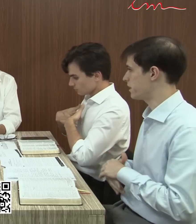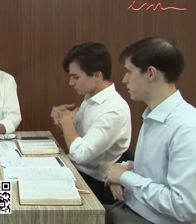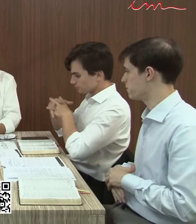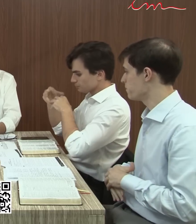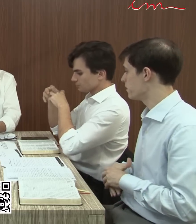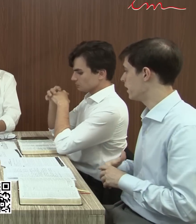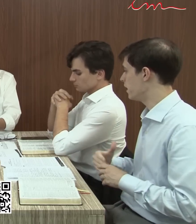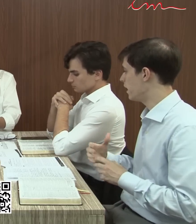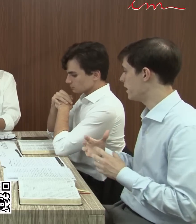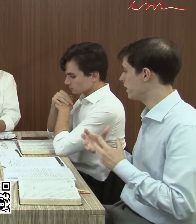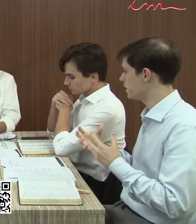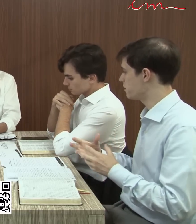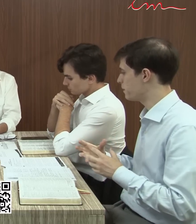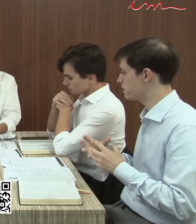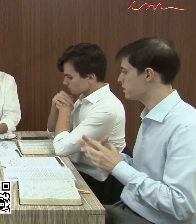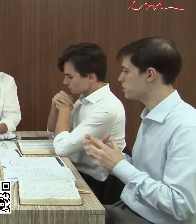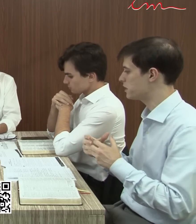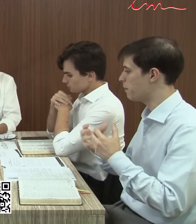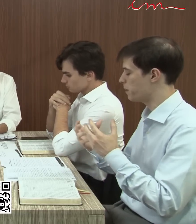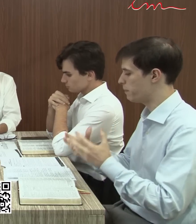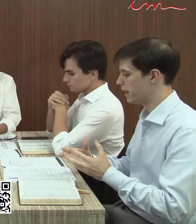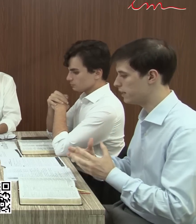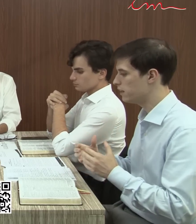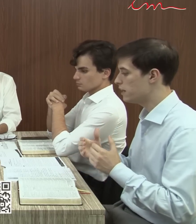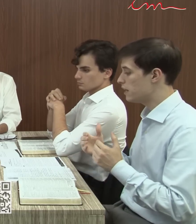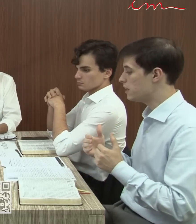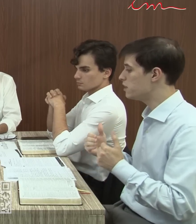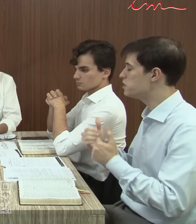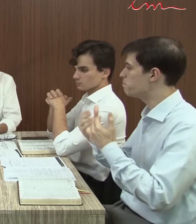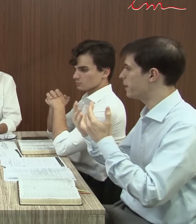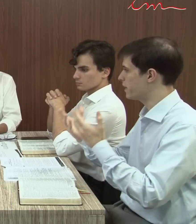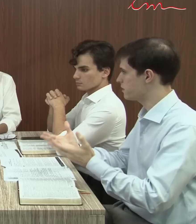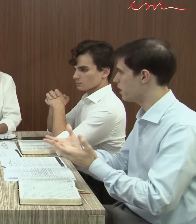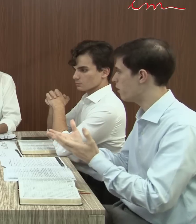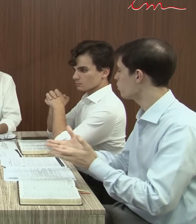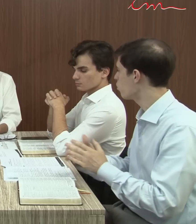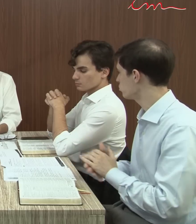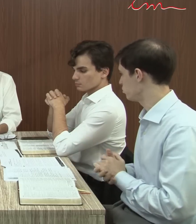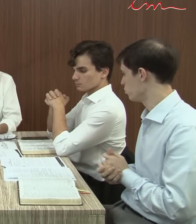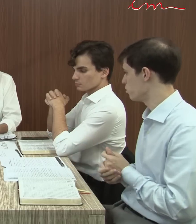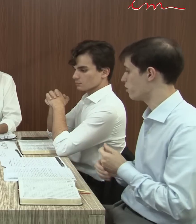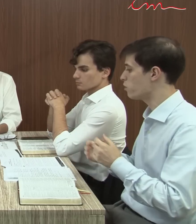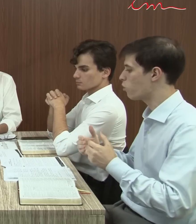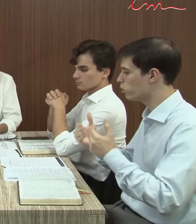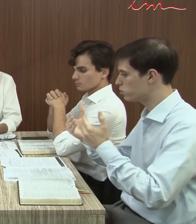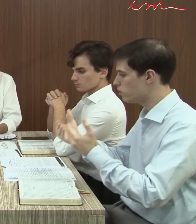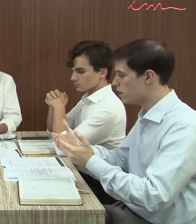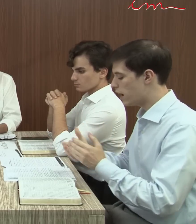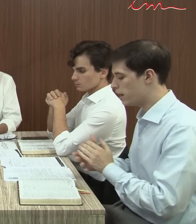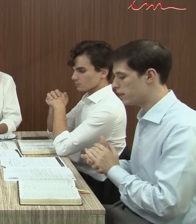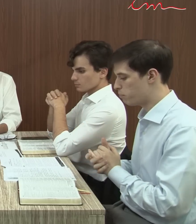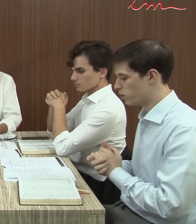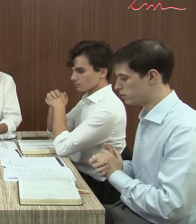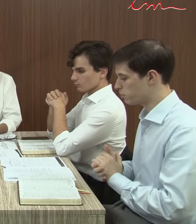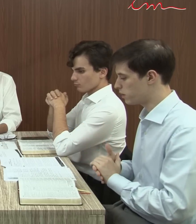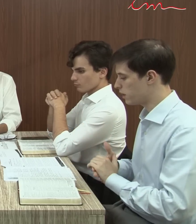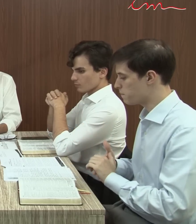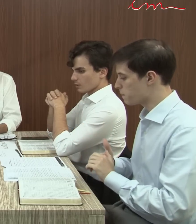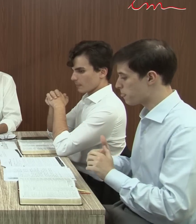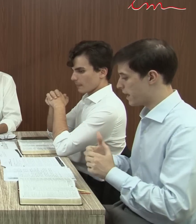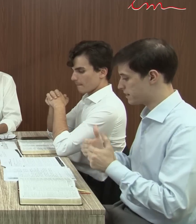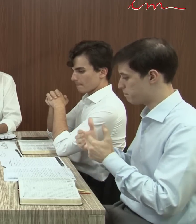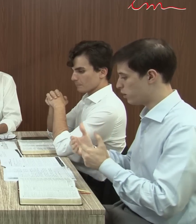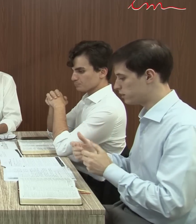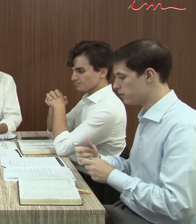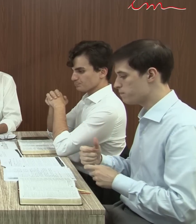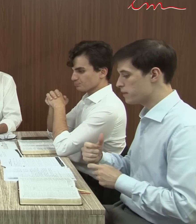desce depressa. A igreja precisa estar preparada e ir depressa ao encontro do noivo, ao encontro ali da porta,